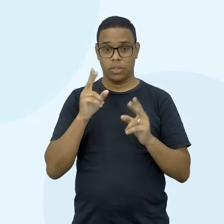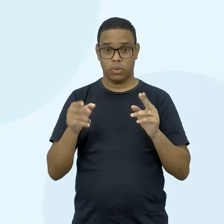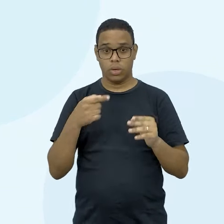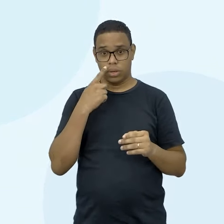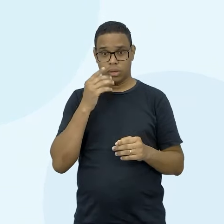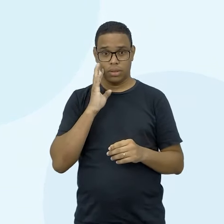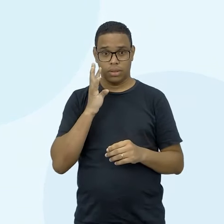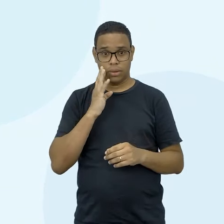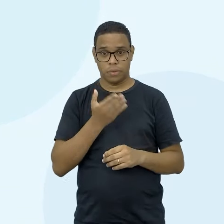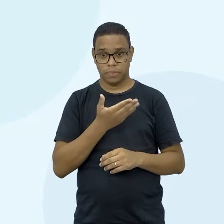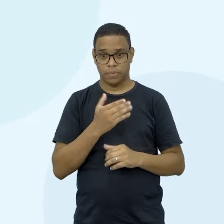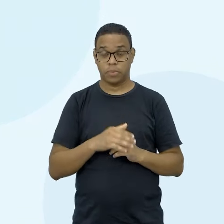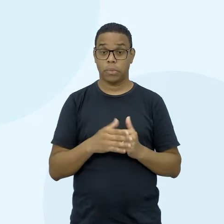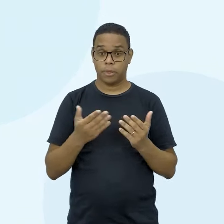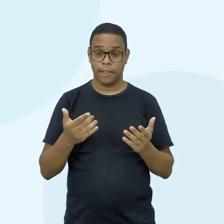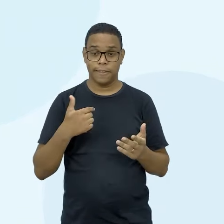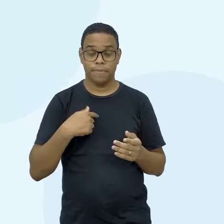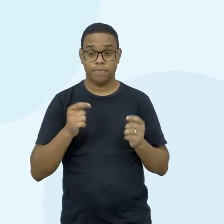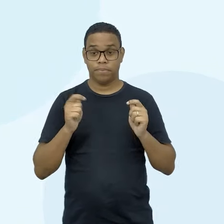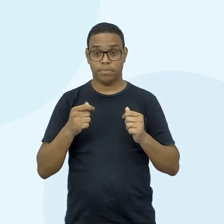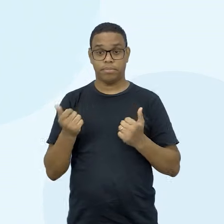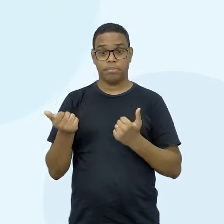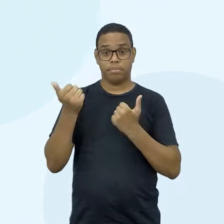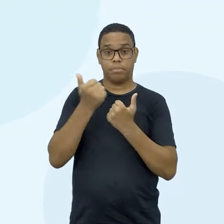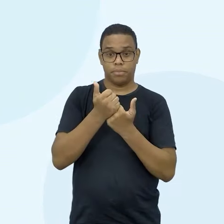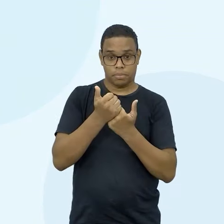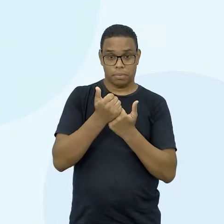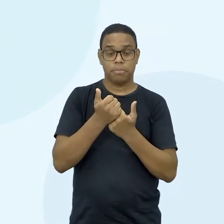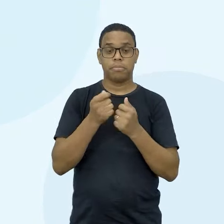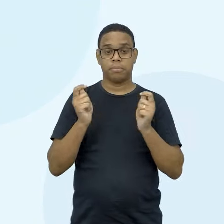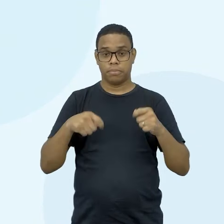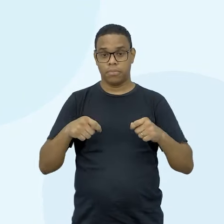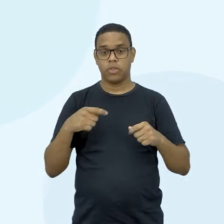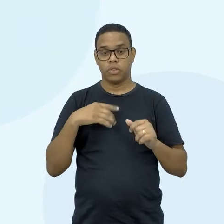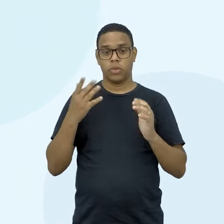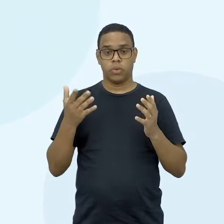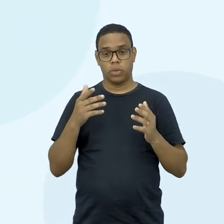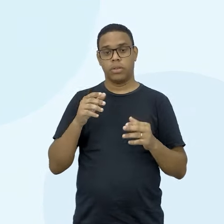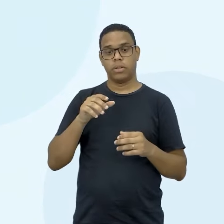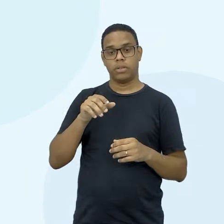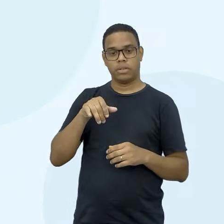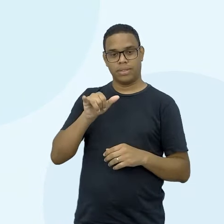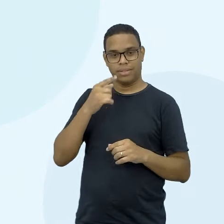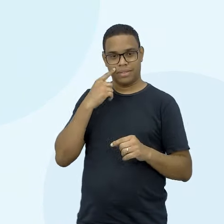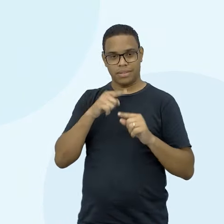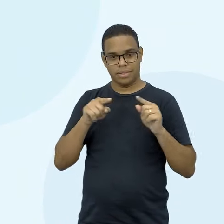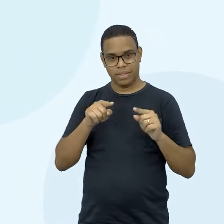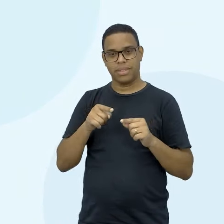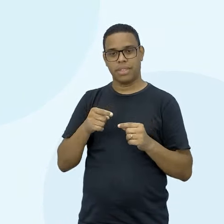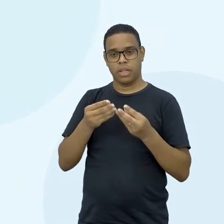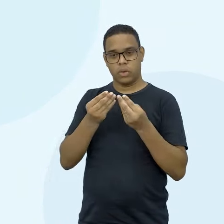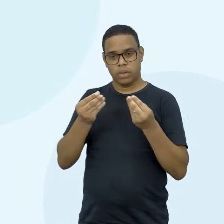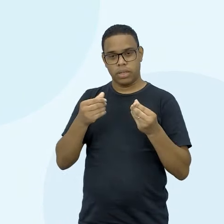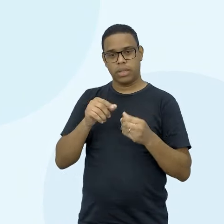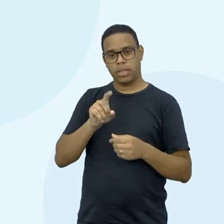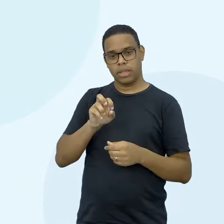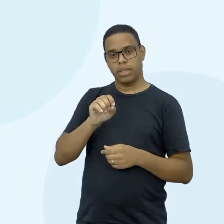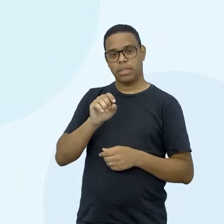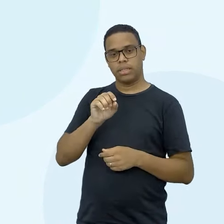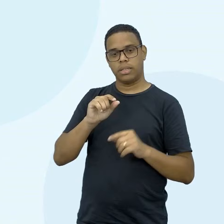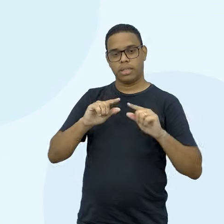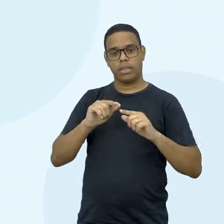bacana, ó. Então eu posso substituir, ó, o epsilon' aqui, ó, a eficiência, 15